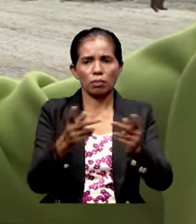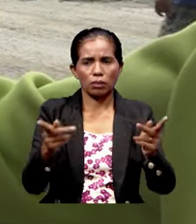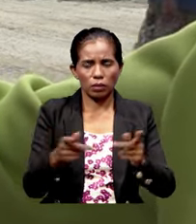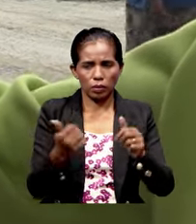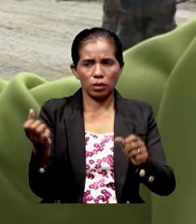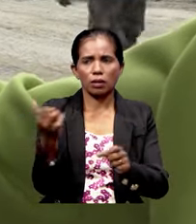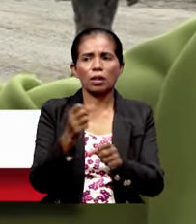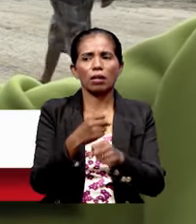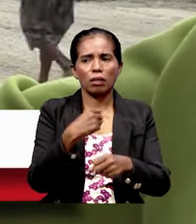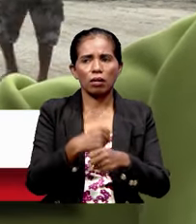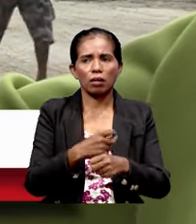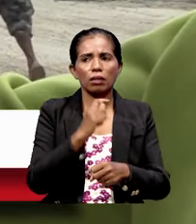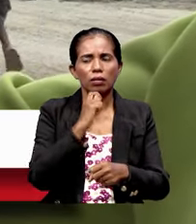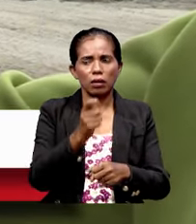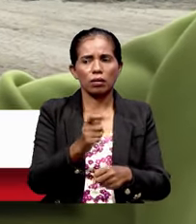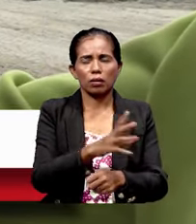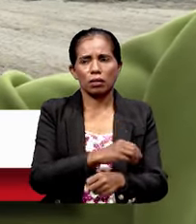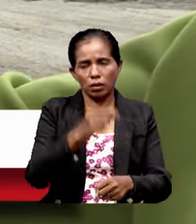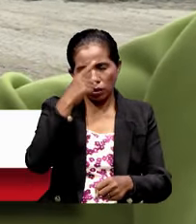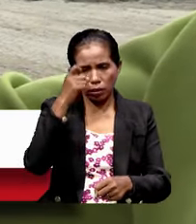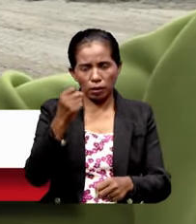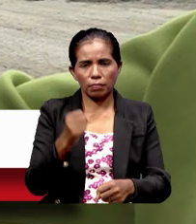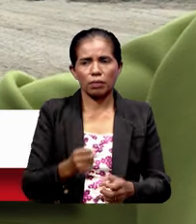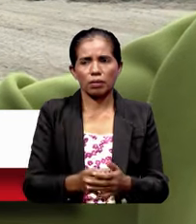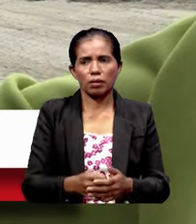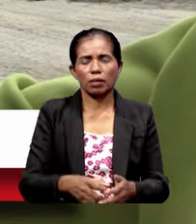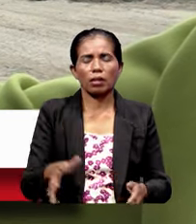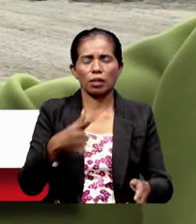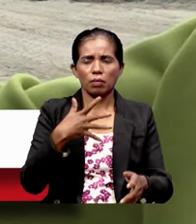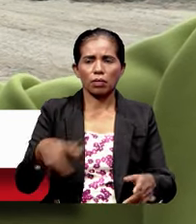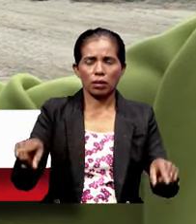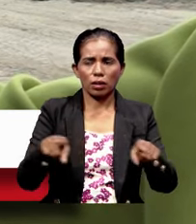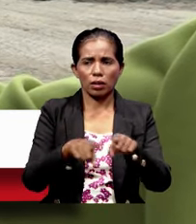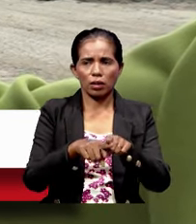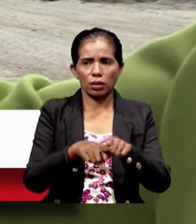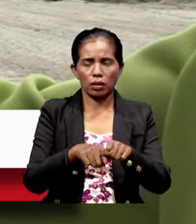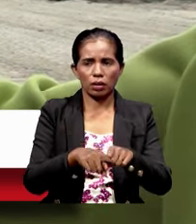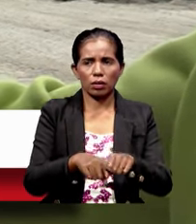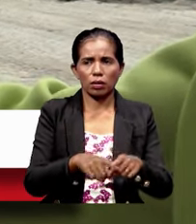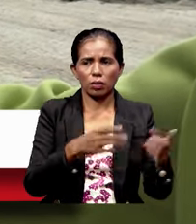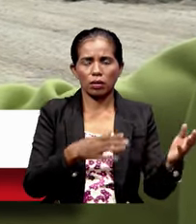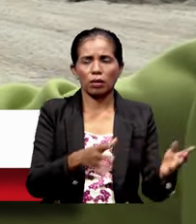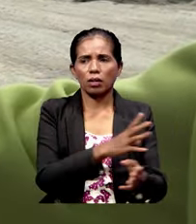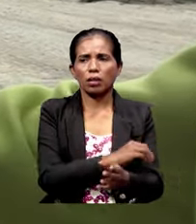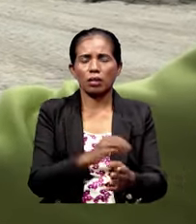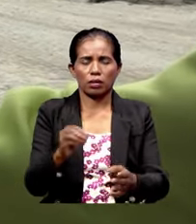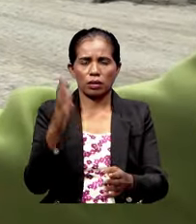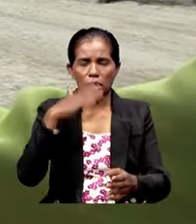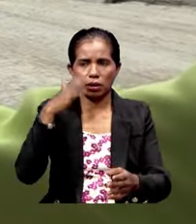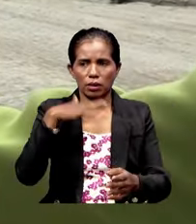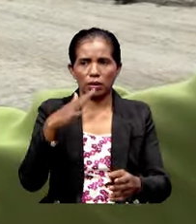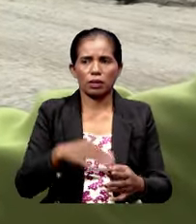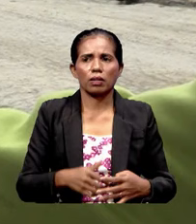sira halo tahu ho tempo ne tamba kada anim bota sane ne nya anim bota sempre hu maiona ne ne